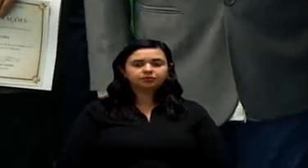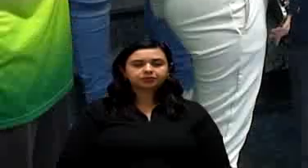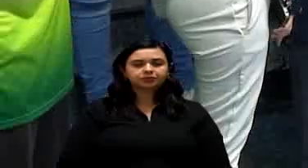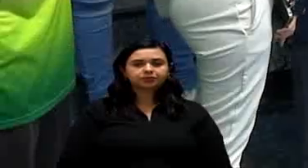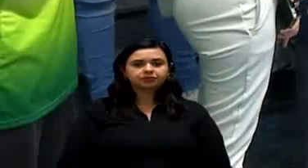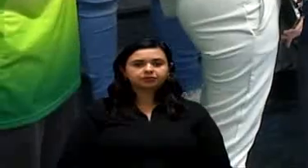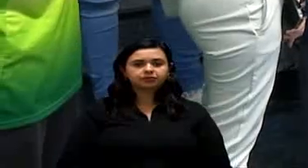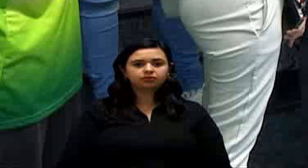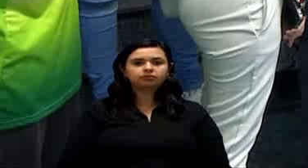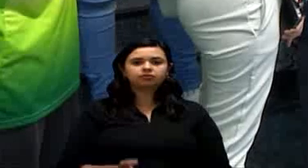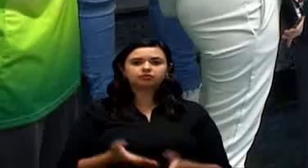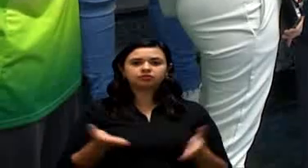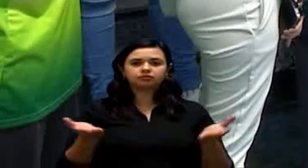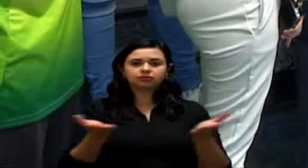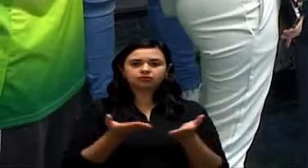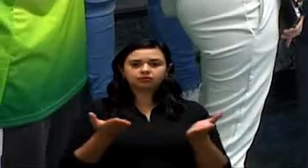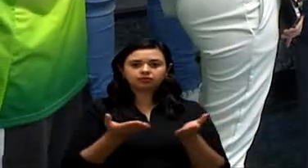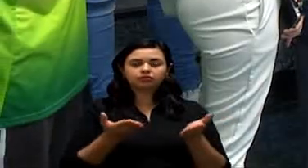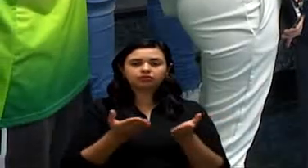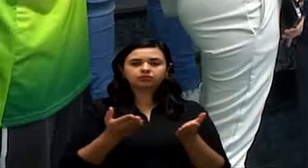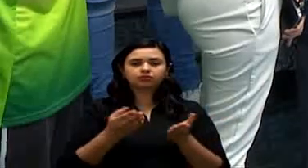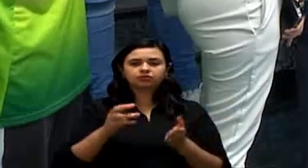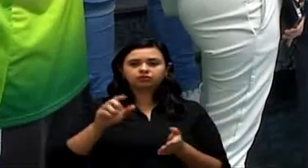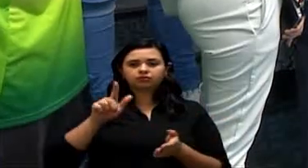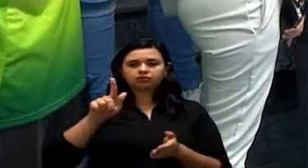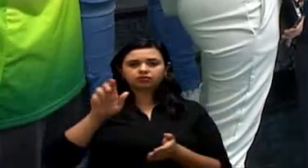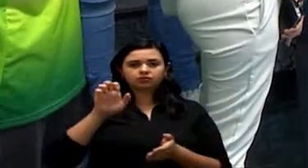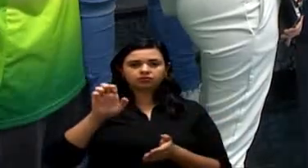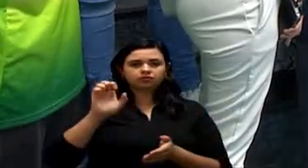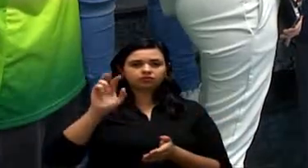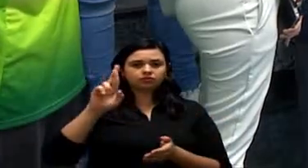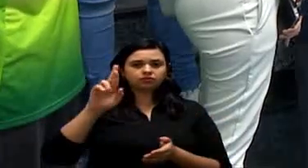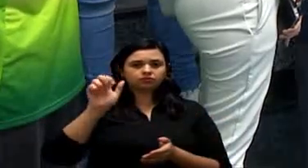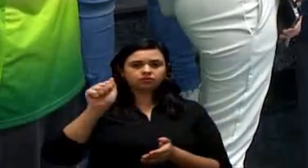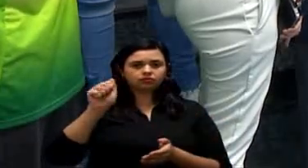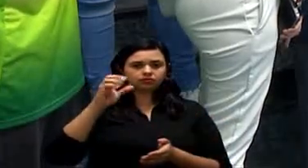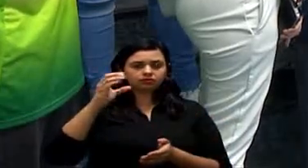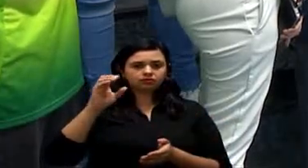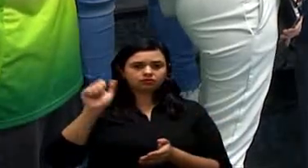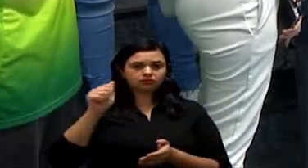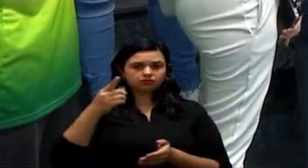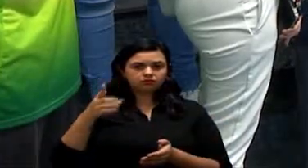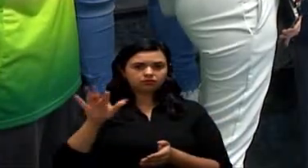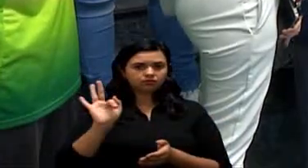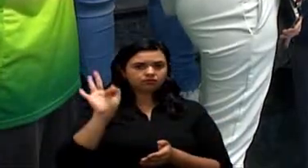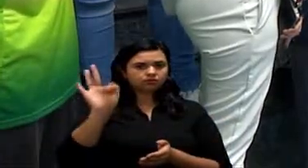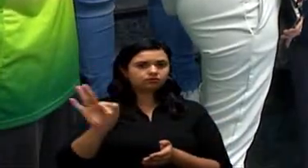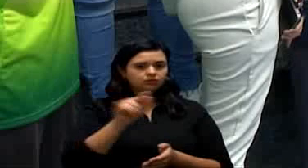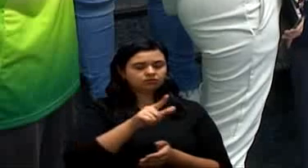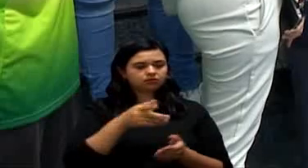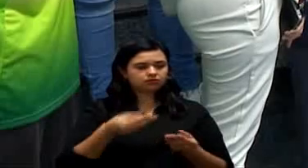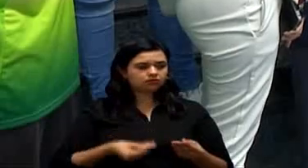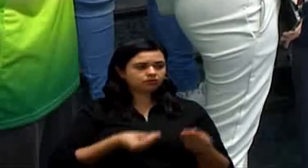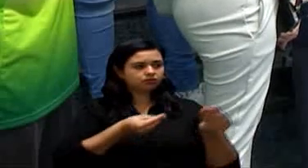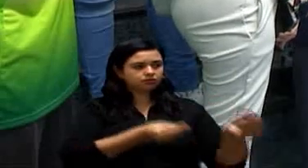pela geração futura aprendizagem a senhora Maria Isabela receberá das mãos da vereadora